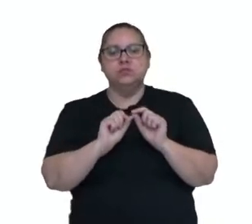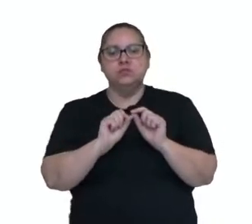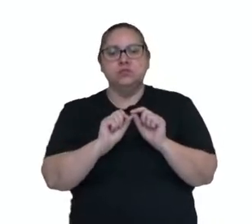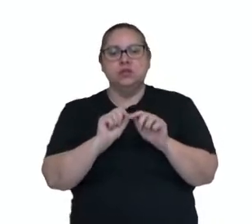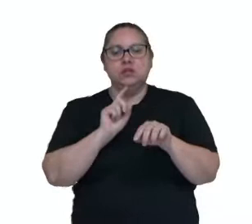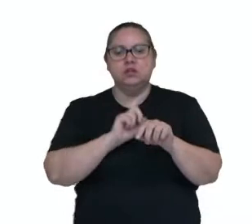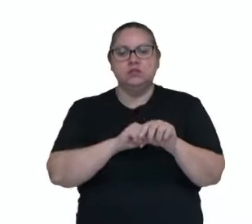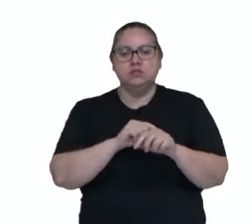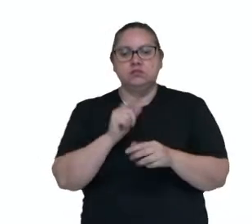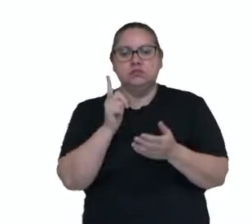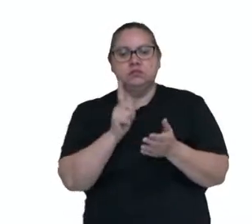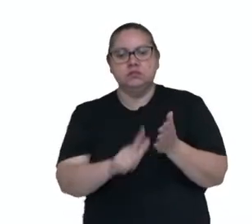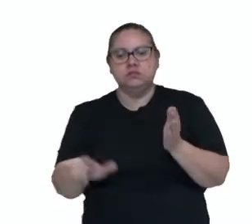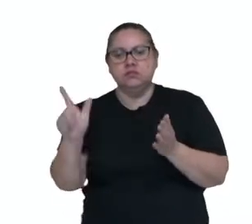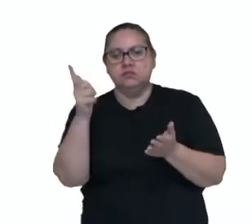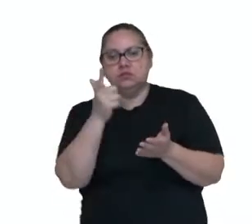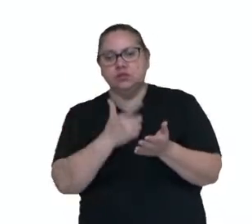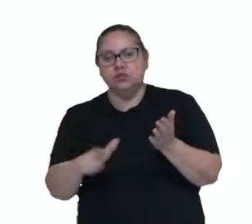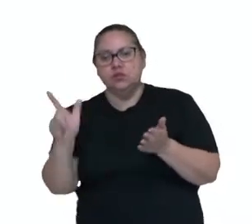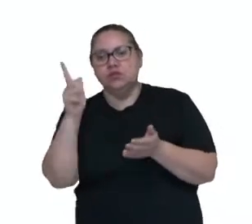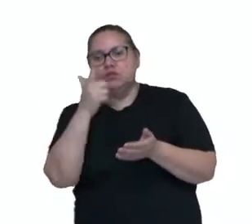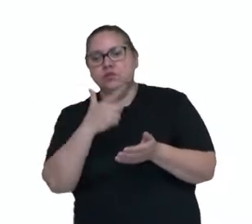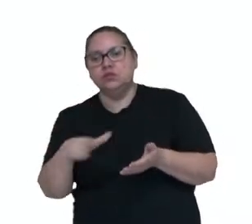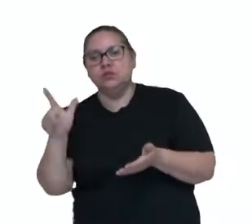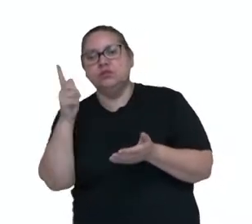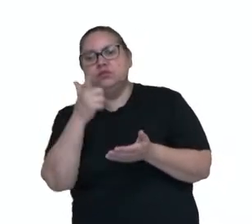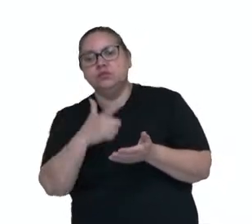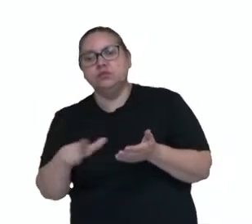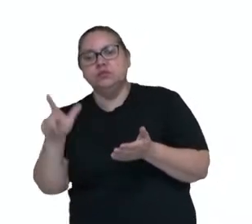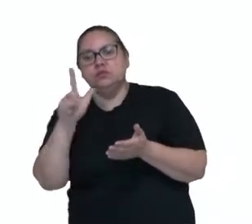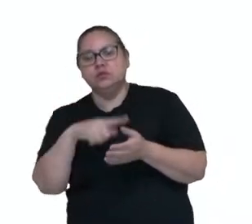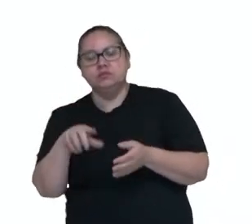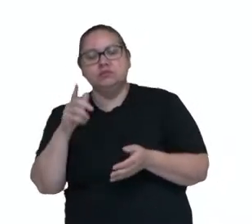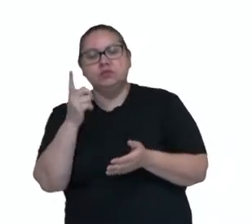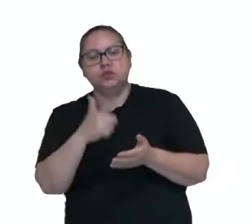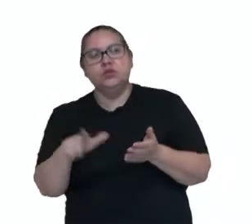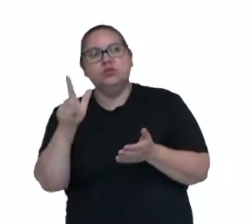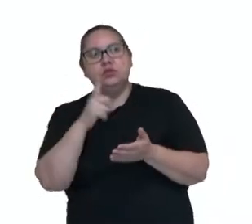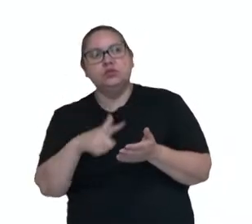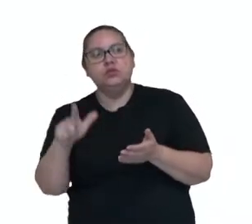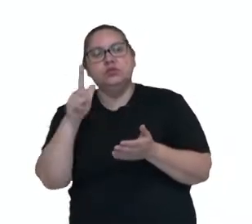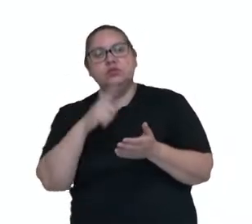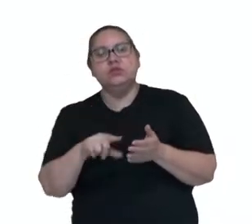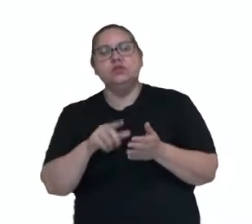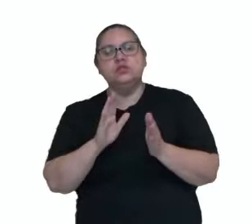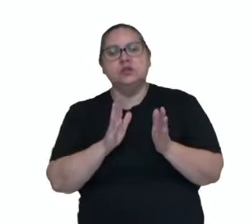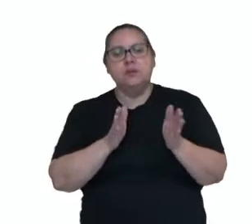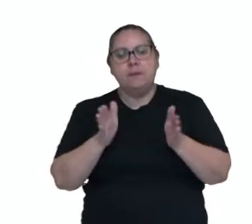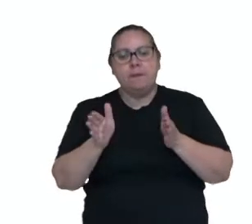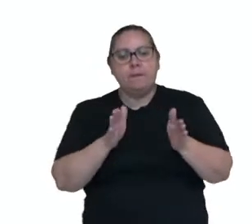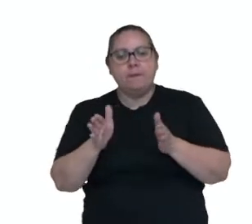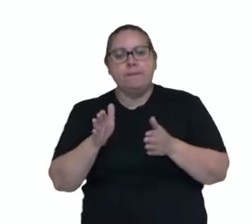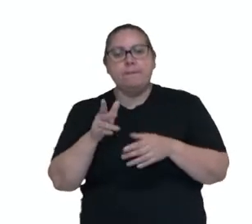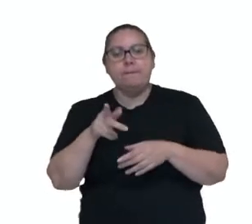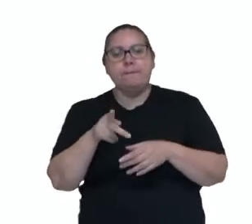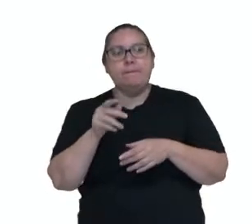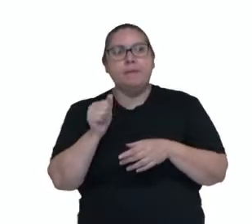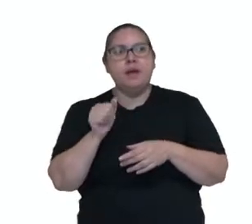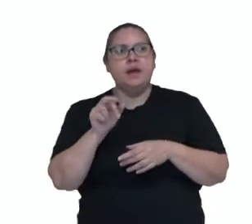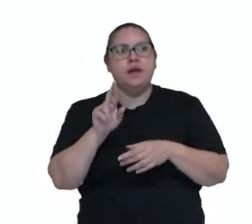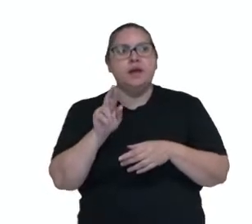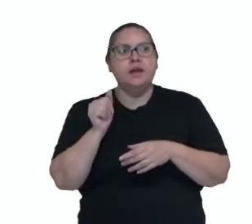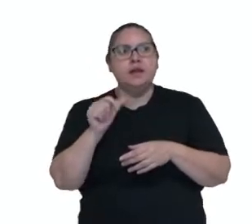ato de repetir ou reiterar, efeito que causa uma repetição. Já o paralelismo, que era?